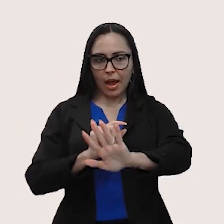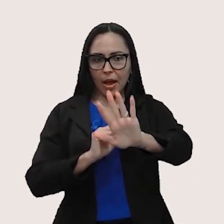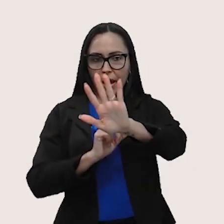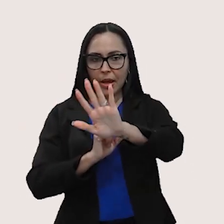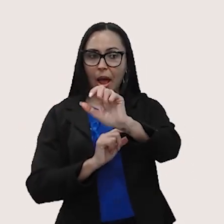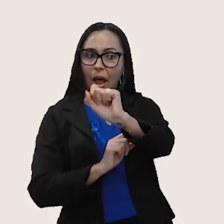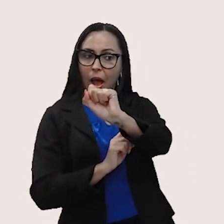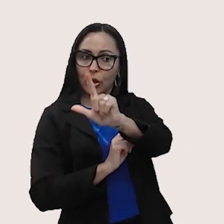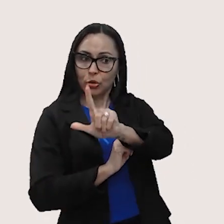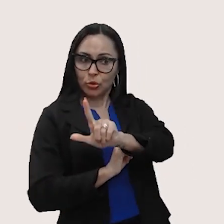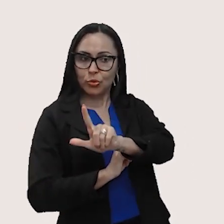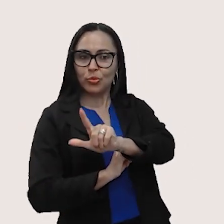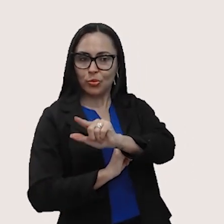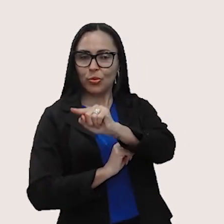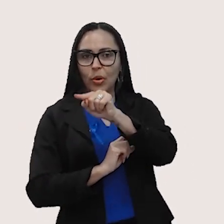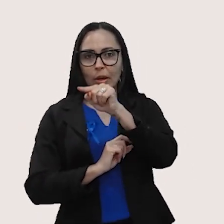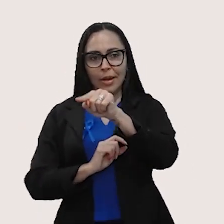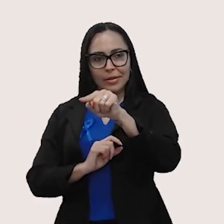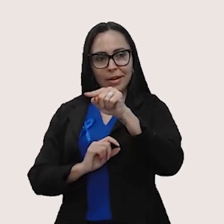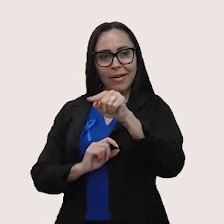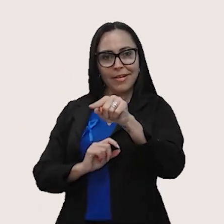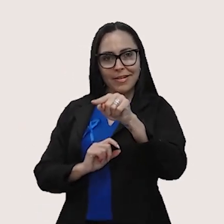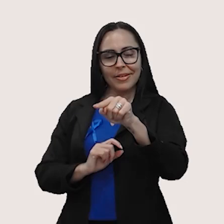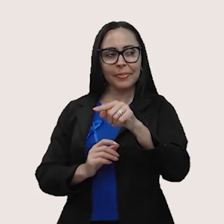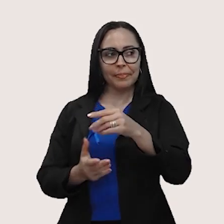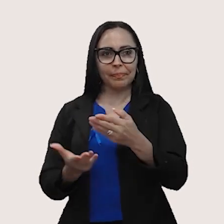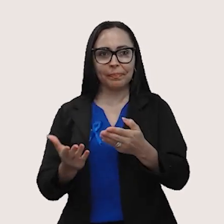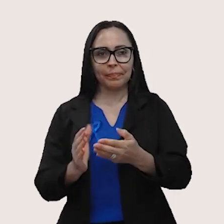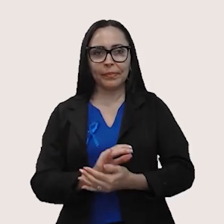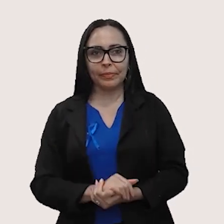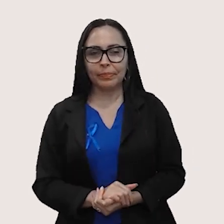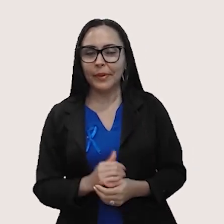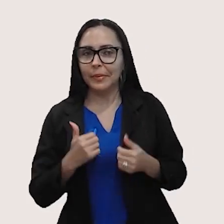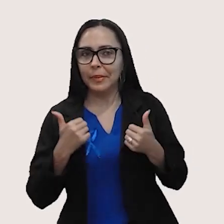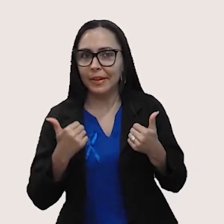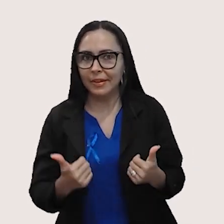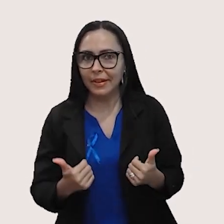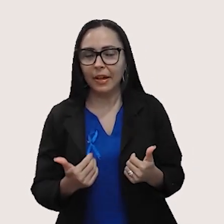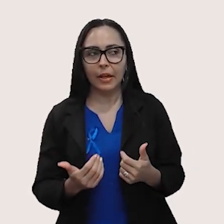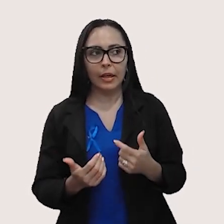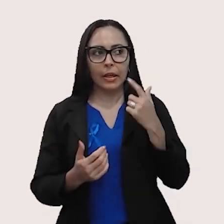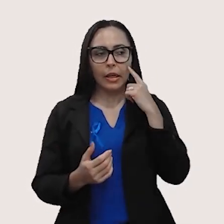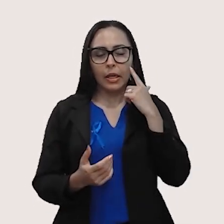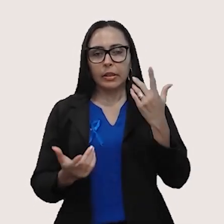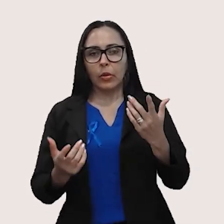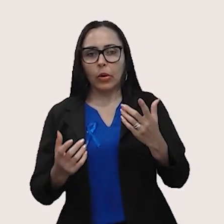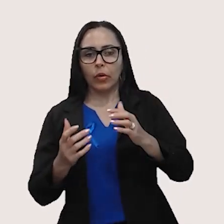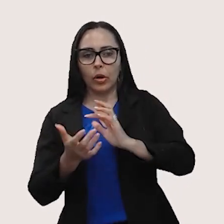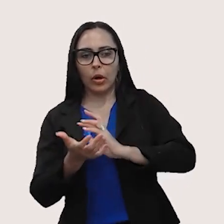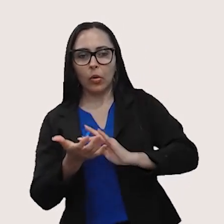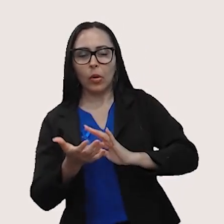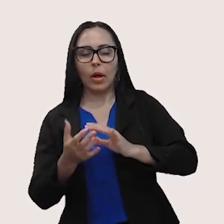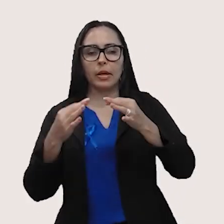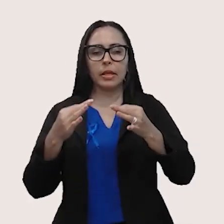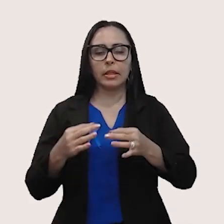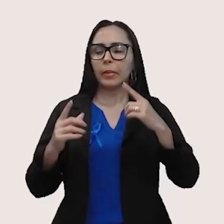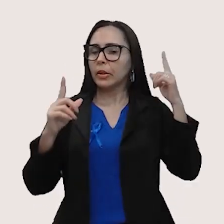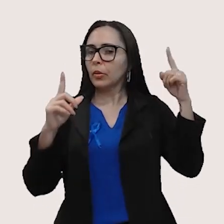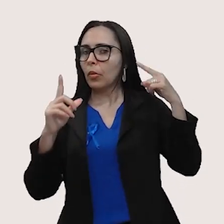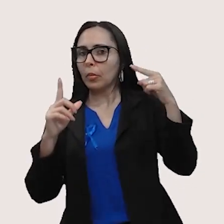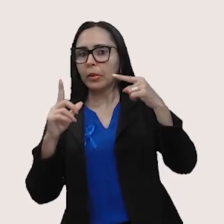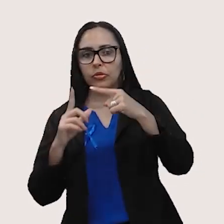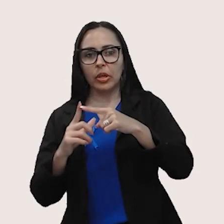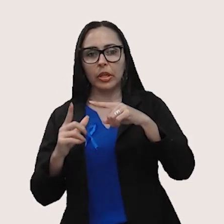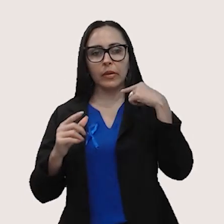por conta da intersecção dessas 3 retas. Beleza? Então, calcular essa área é exatamente o objetivo da nossa